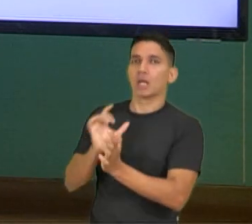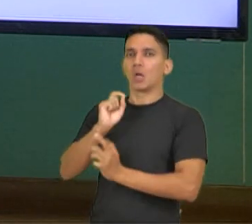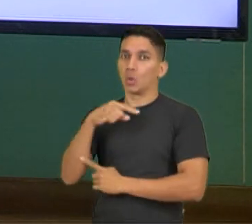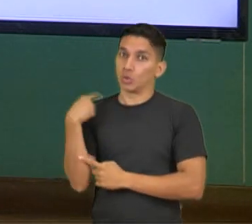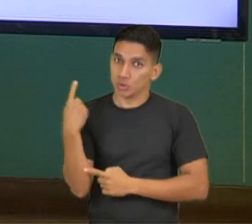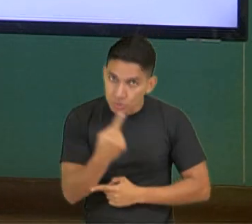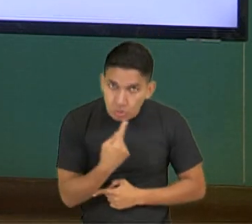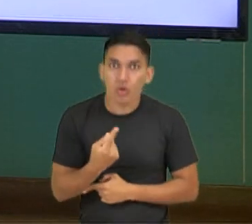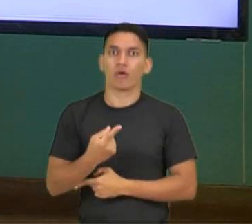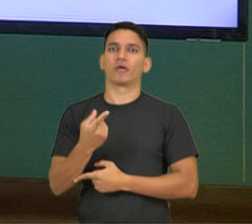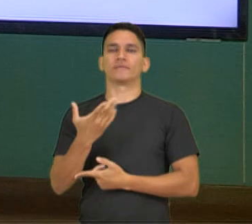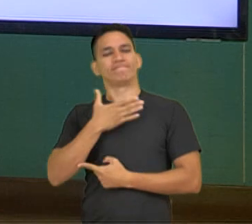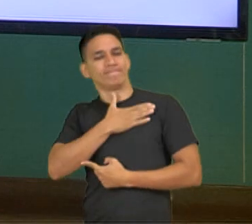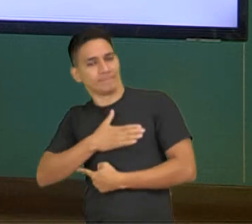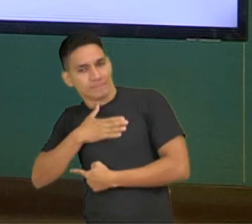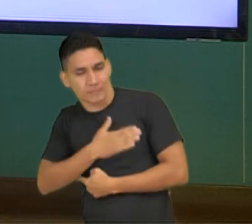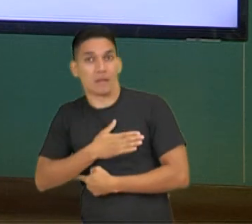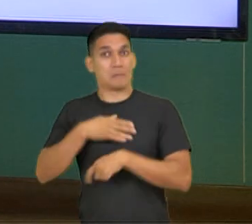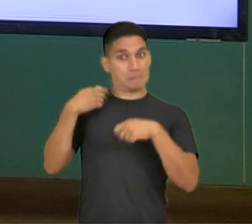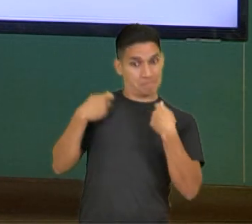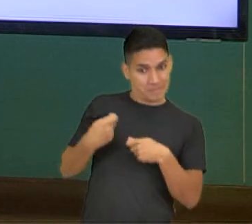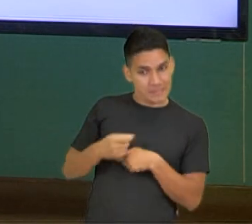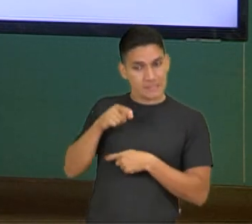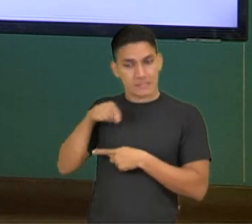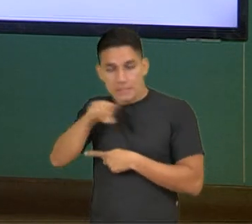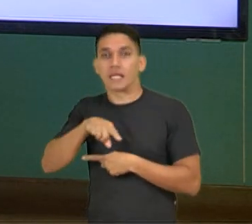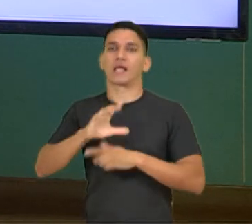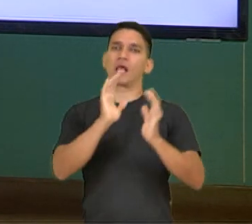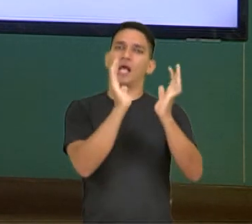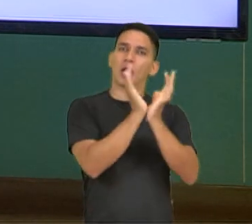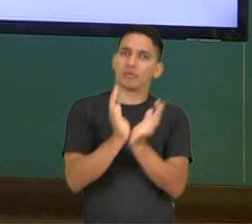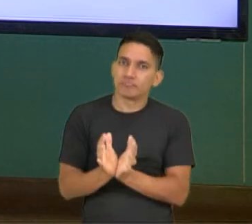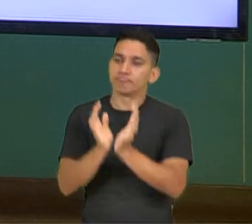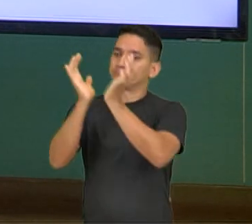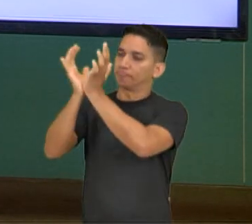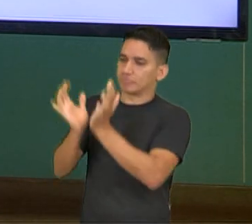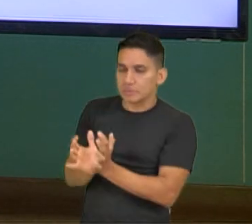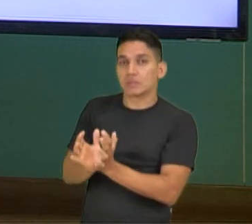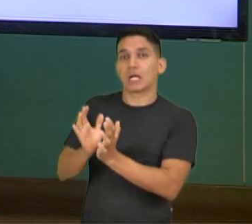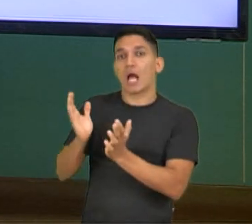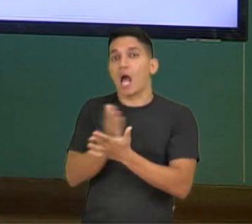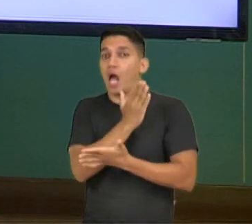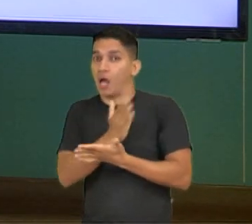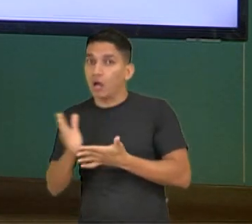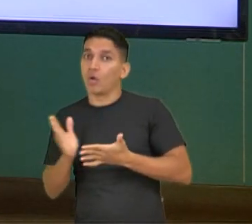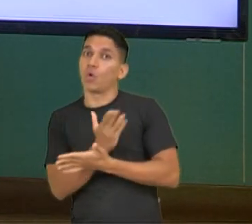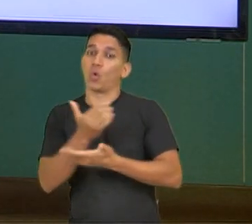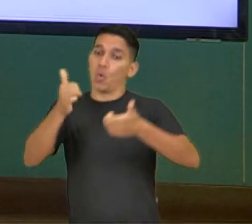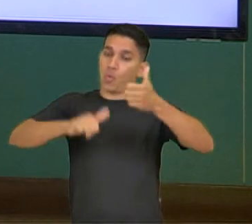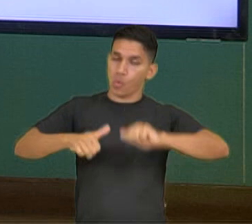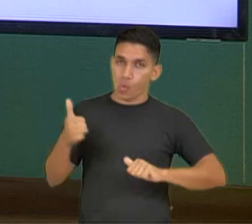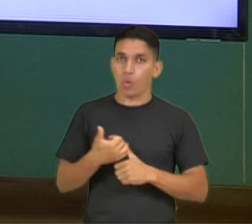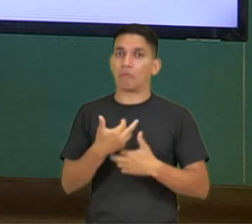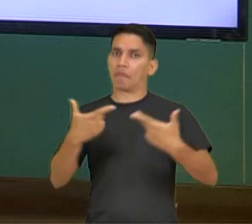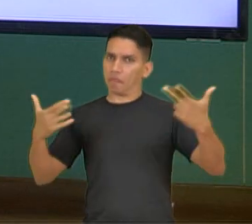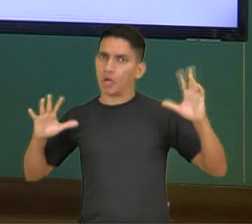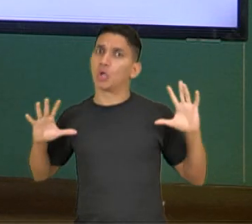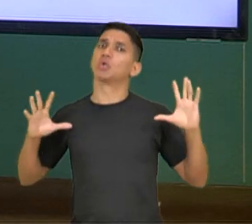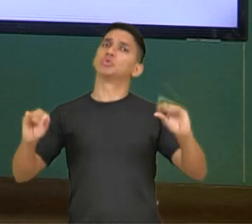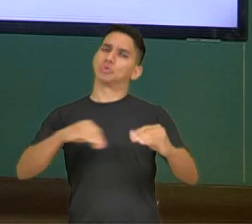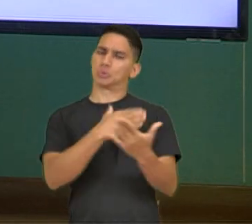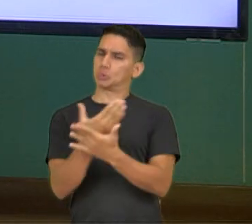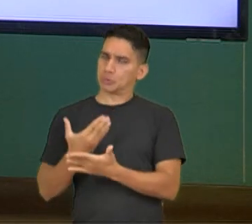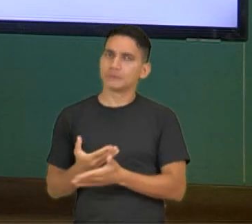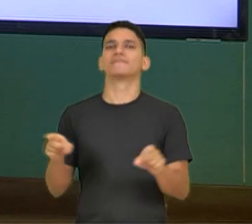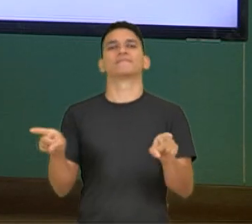Nós gostamos, precisamos classificar as substâncias orgânicas e classificar tudo mais que nós